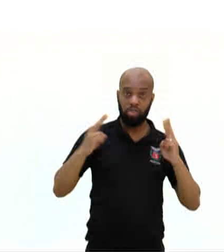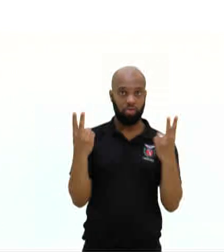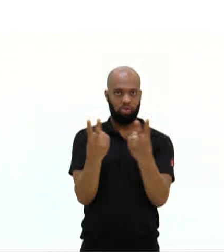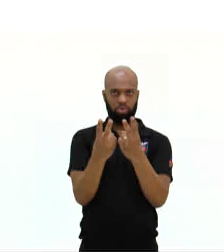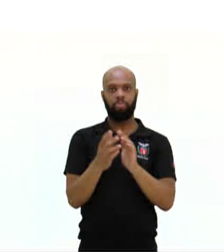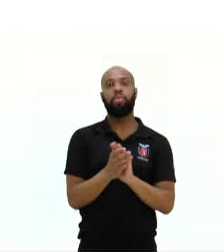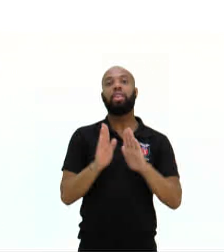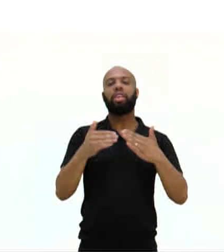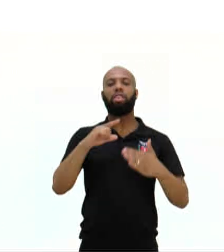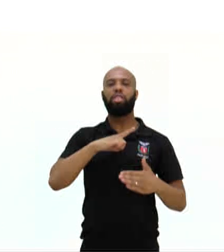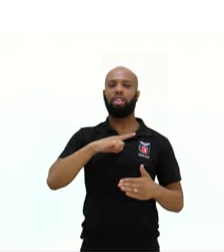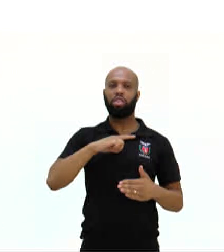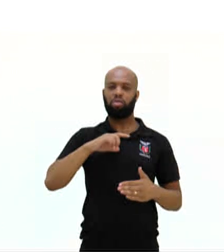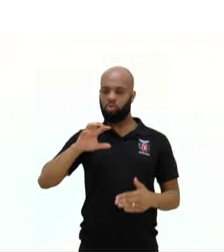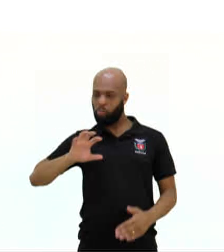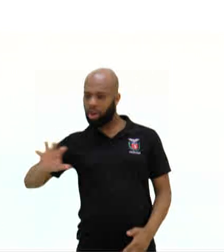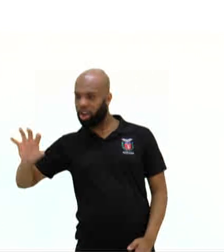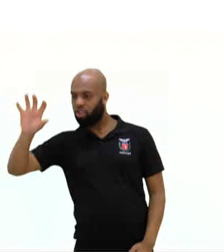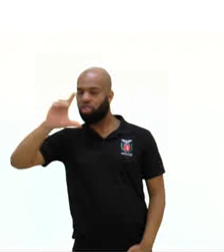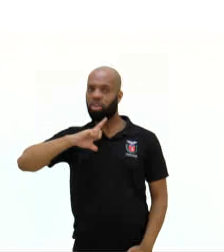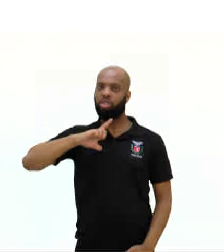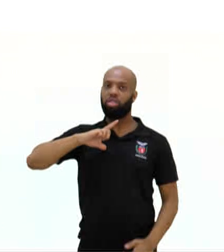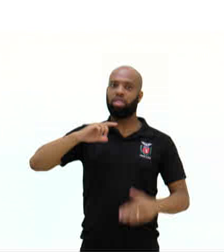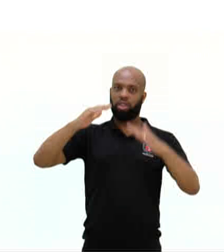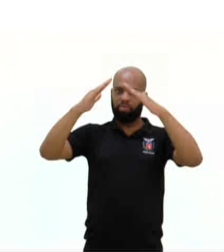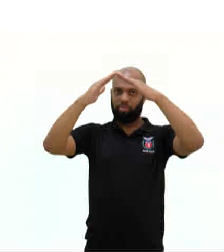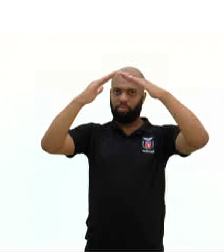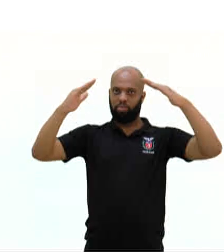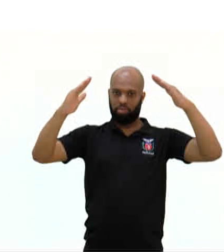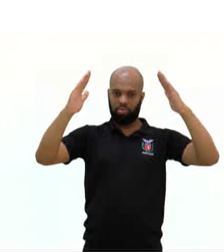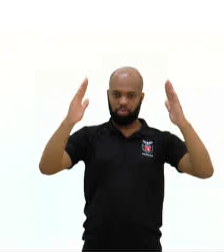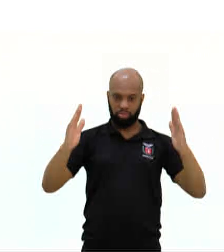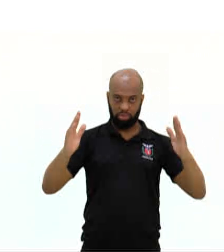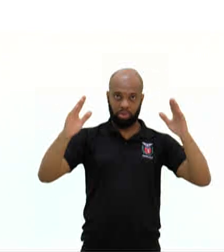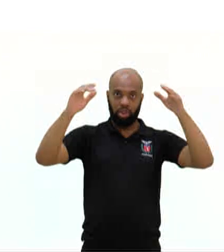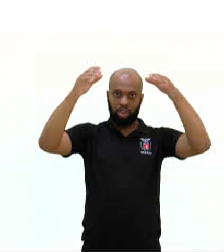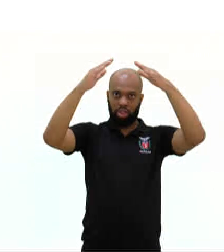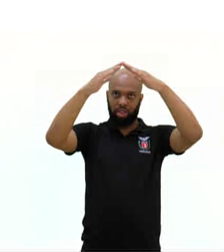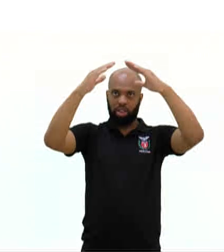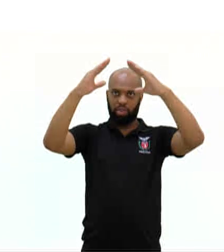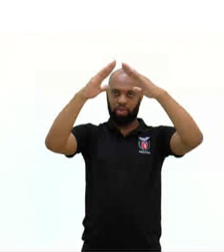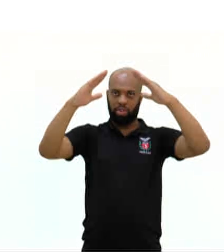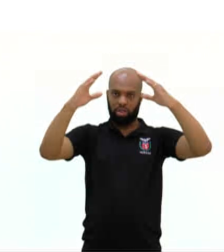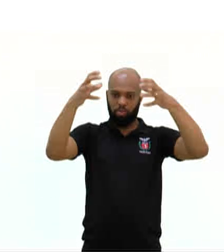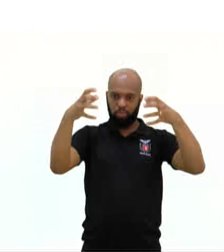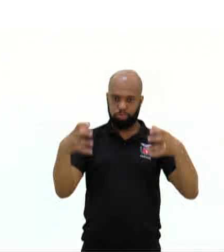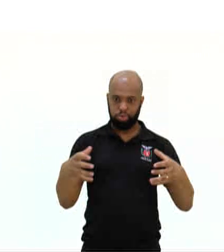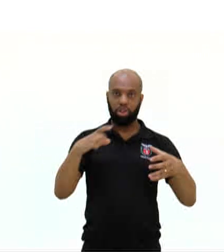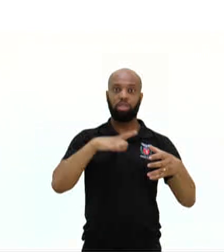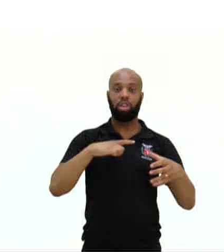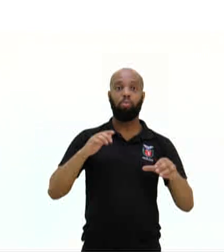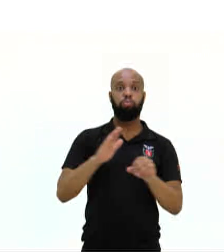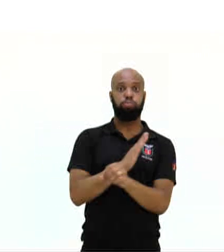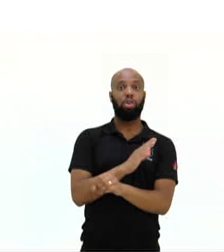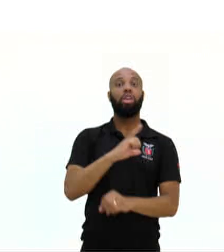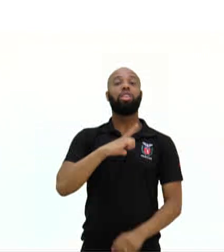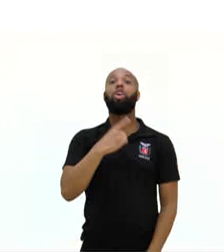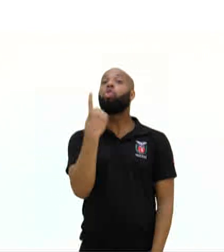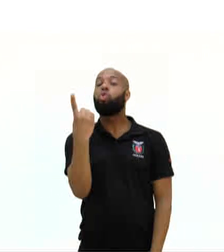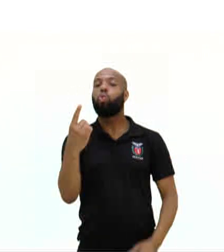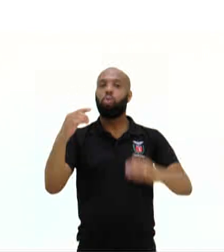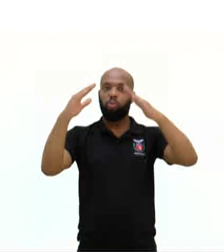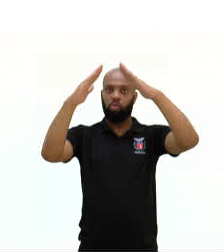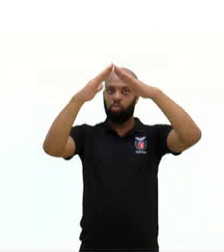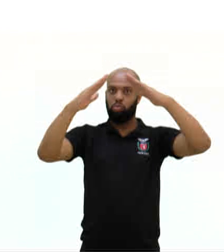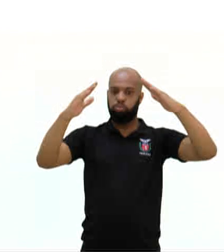um silo cheio e apenas um caminhão para transportar. Pensem nessa situação, que só tem um silo cheio